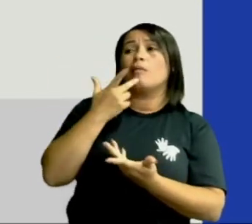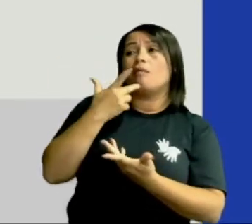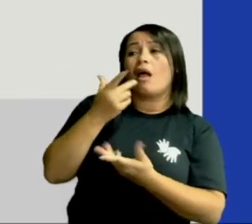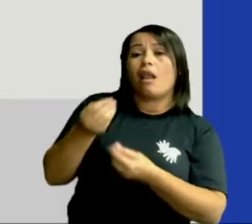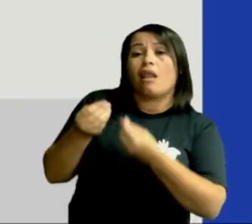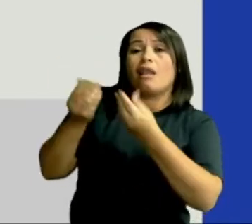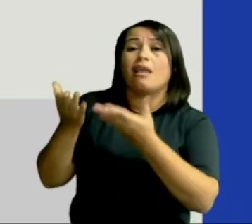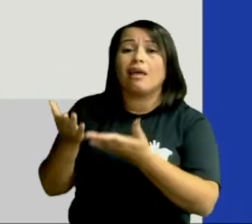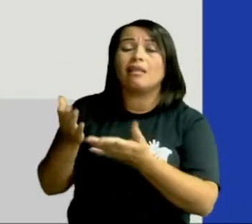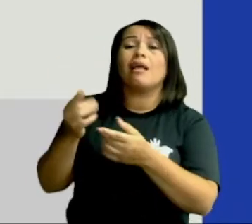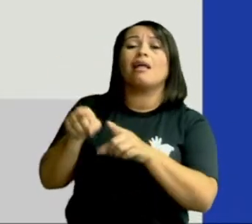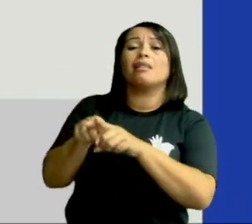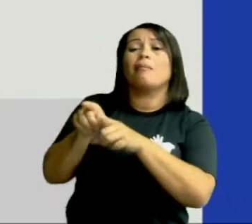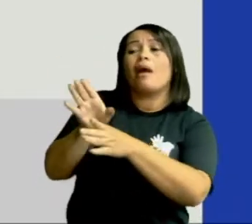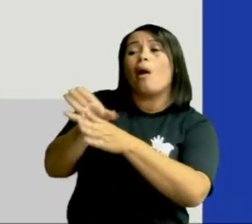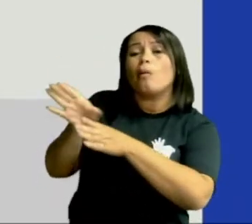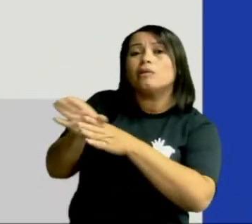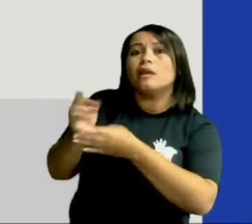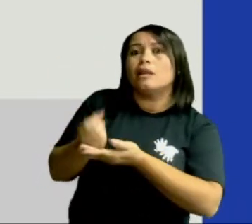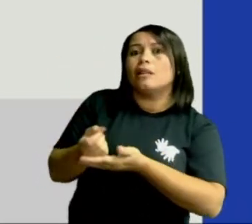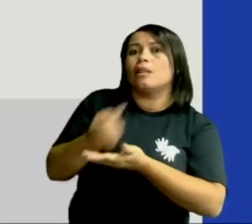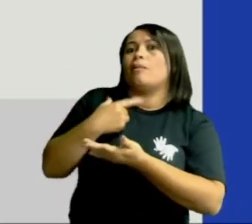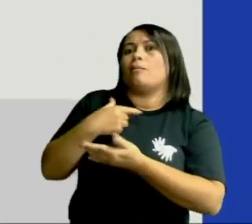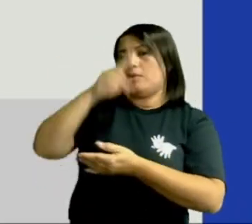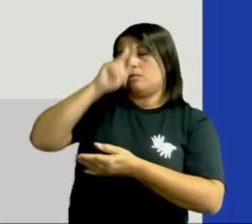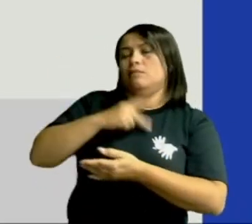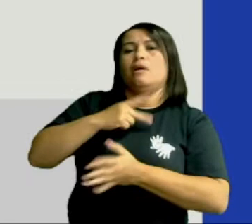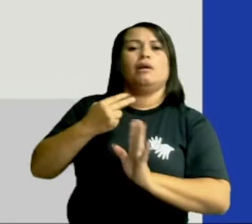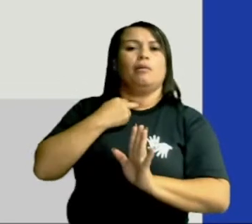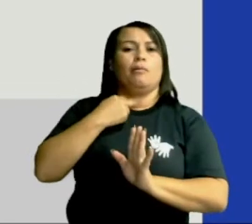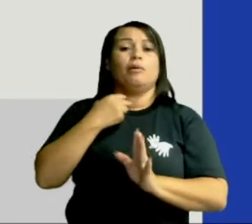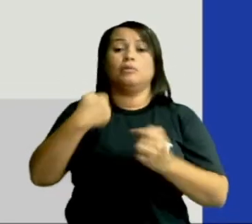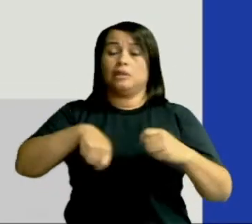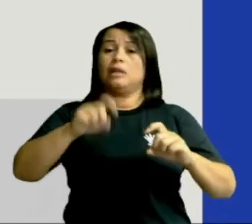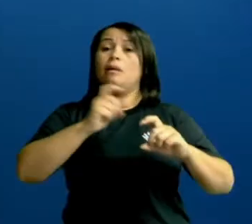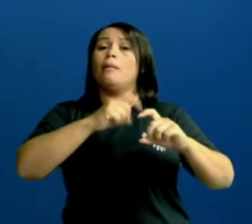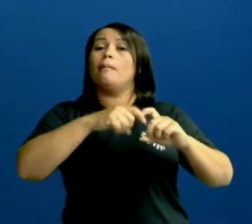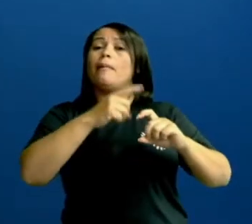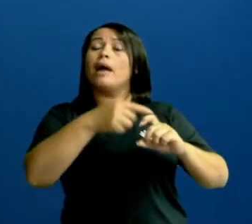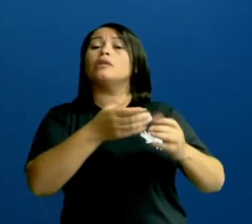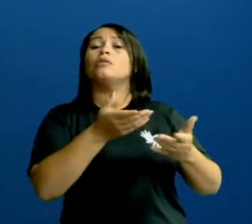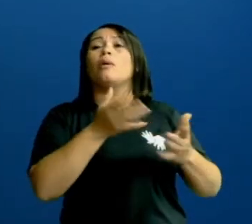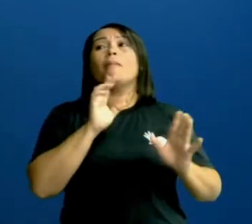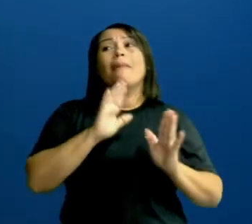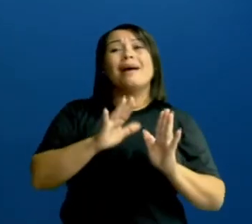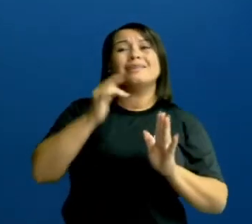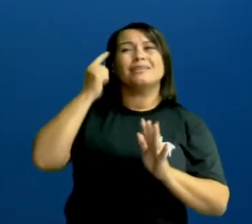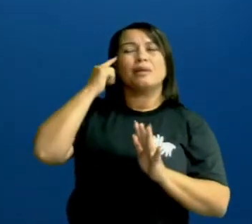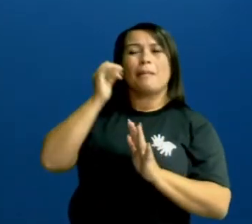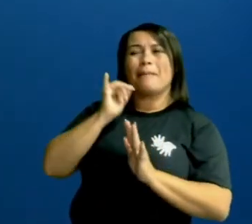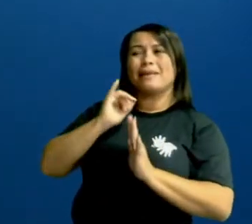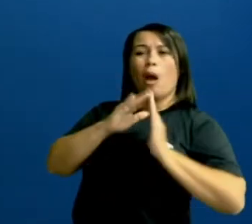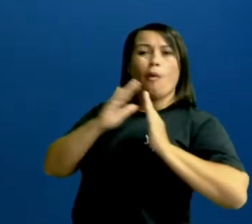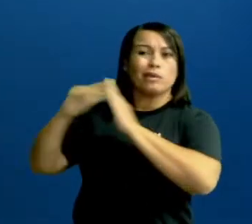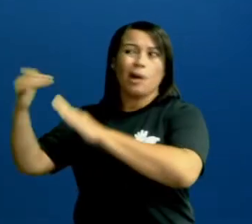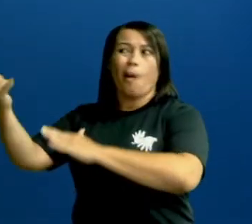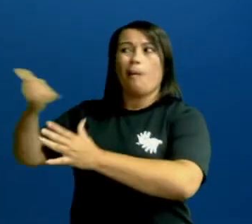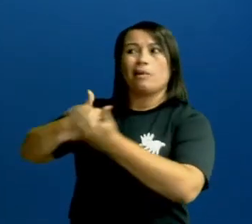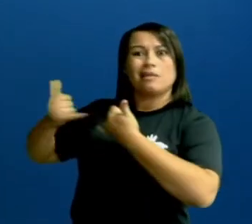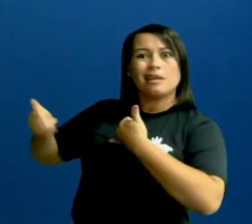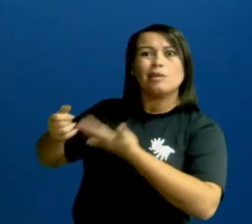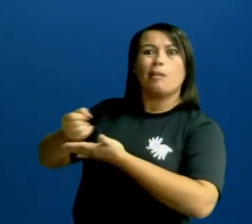Até poderíamos encontrar um médico e ir atrás de uma consulta, mas se o vizinho falou, se a tia falou, se a